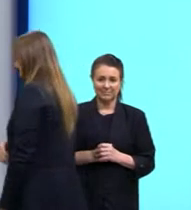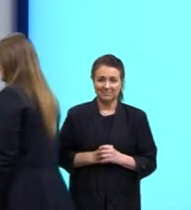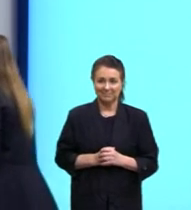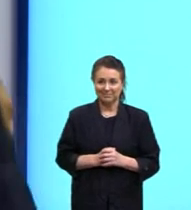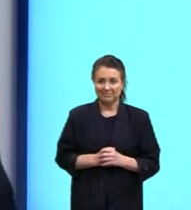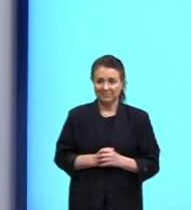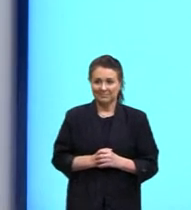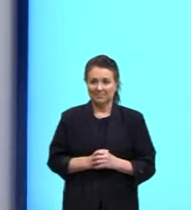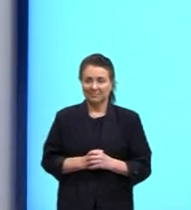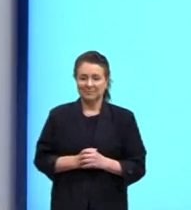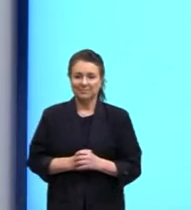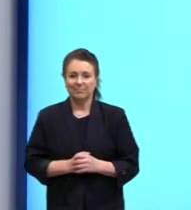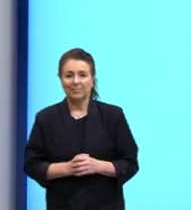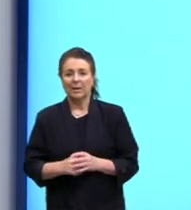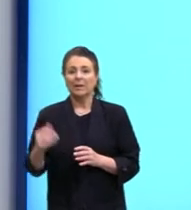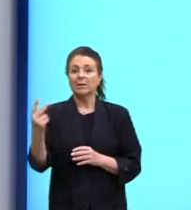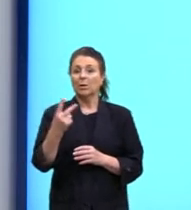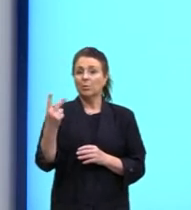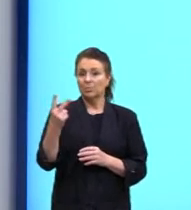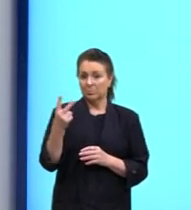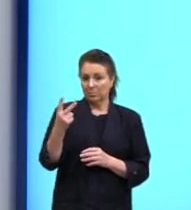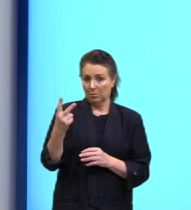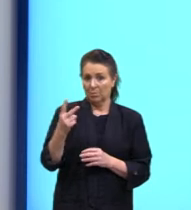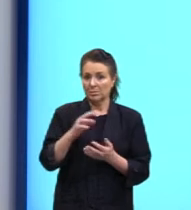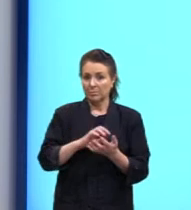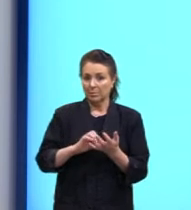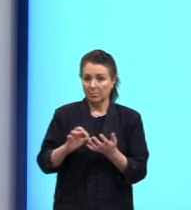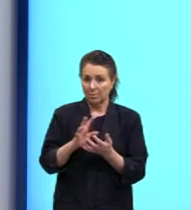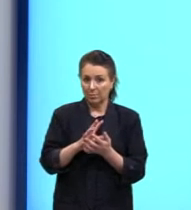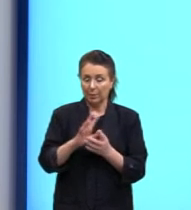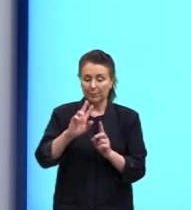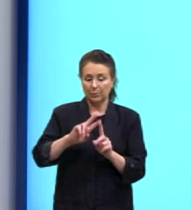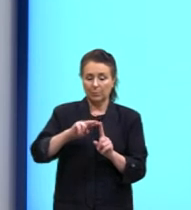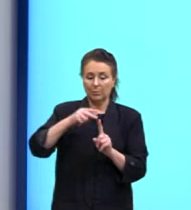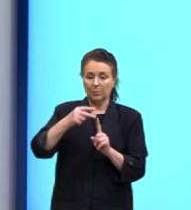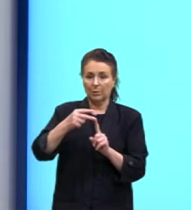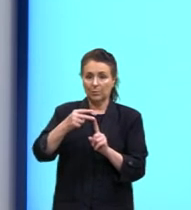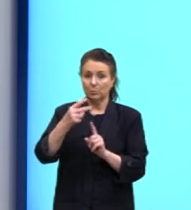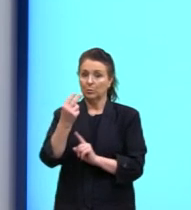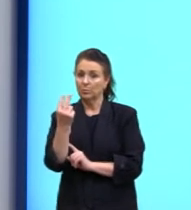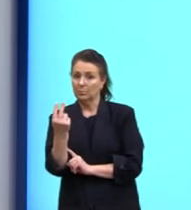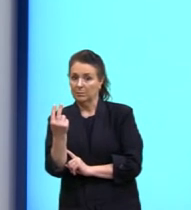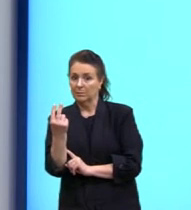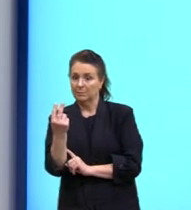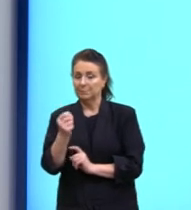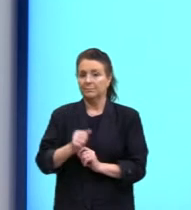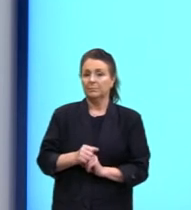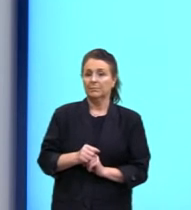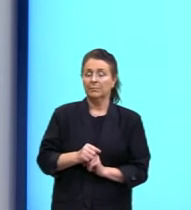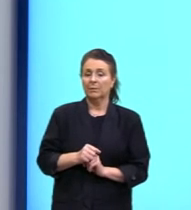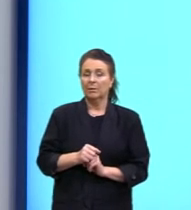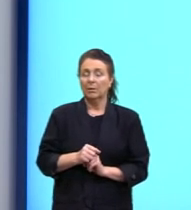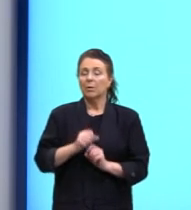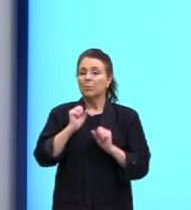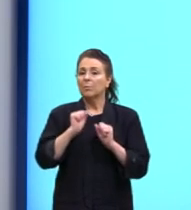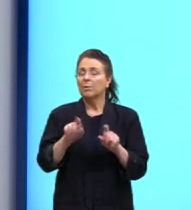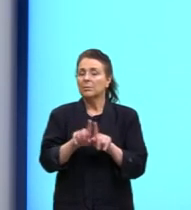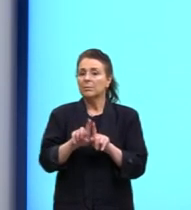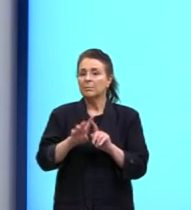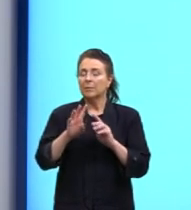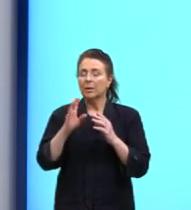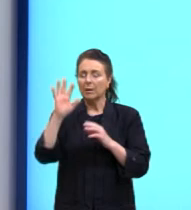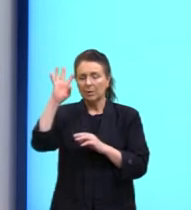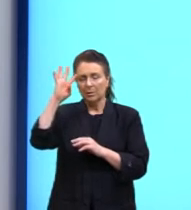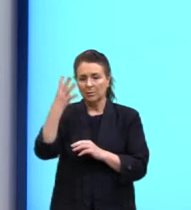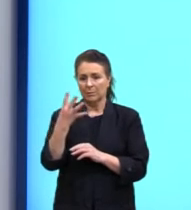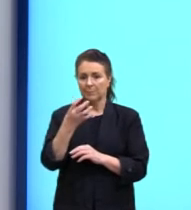ele é dois lados ali então no expoente 2 Ok eu ainda posso resolver Porque